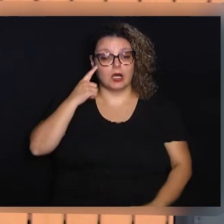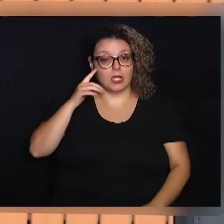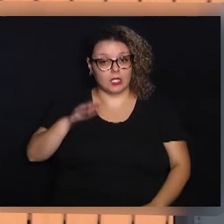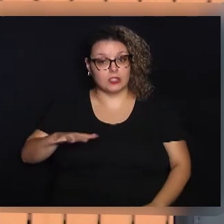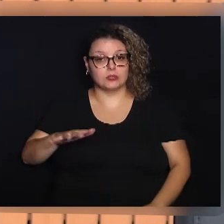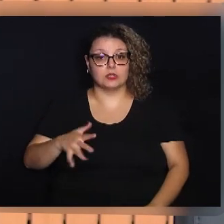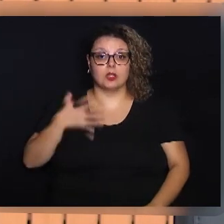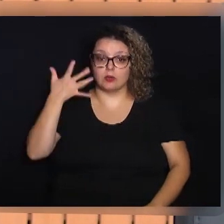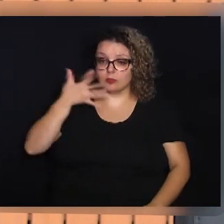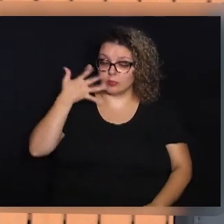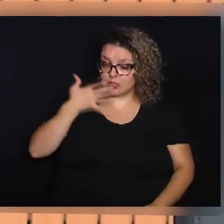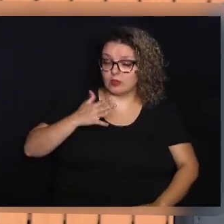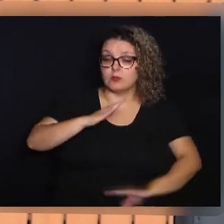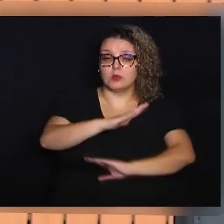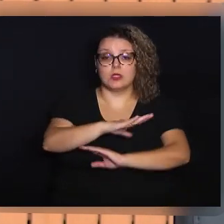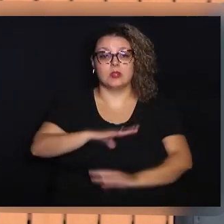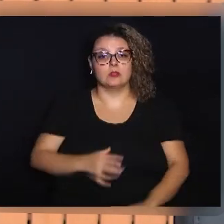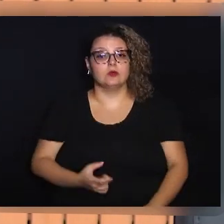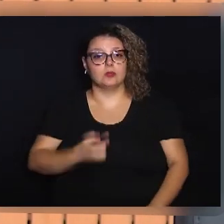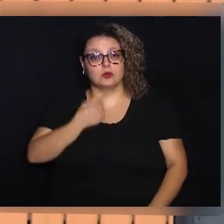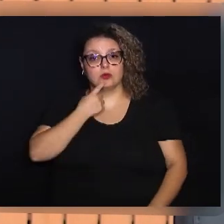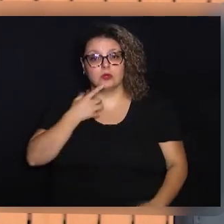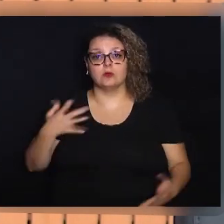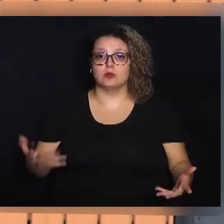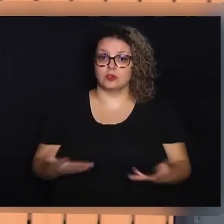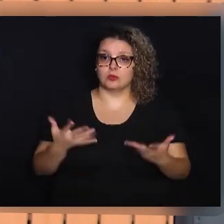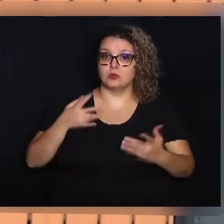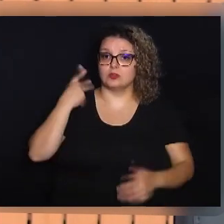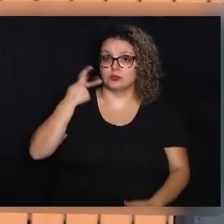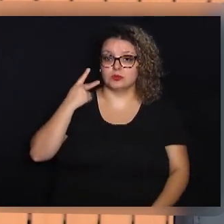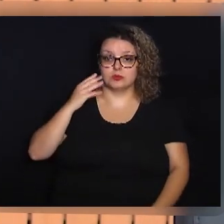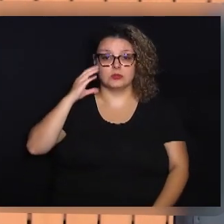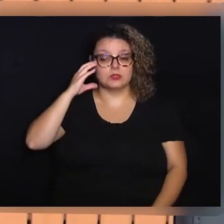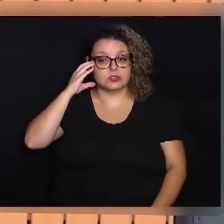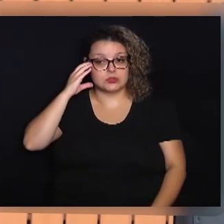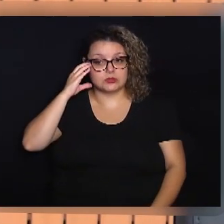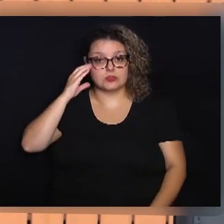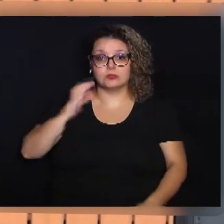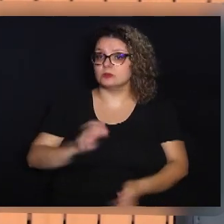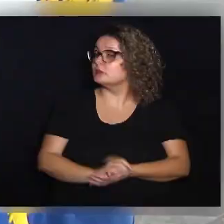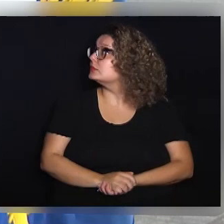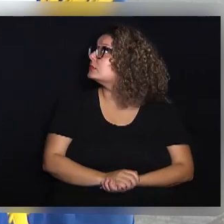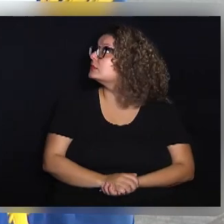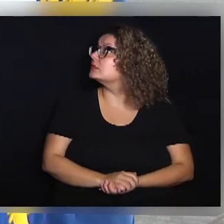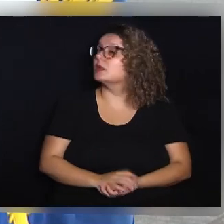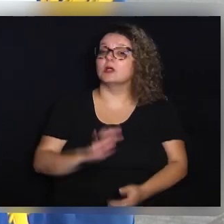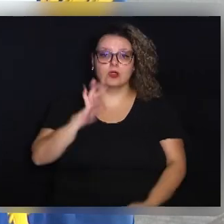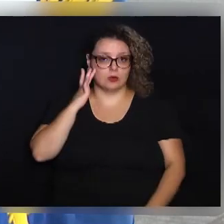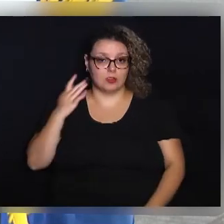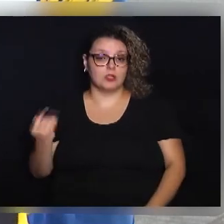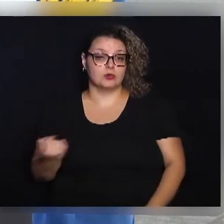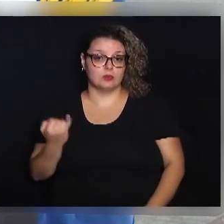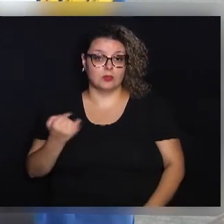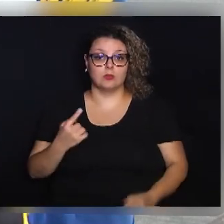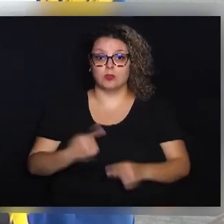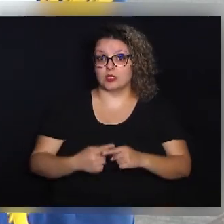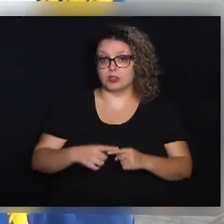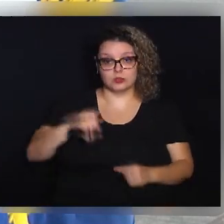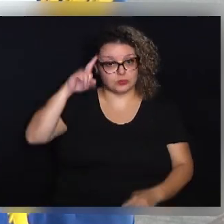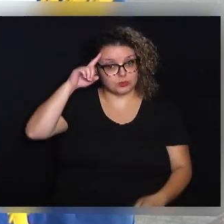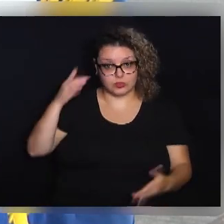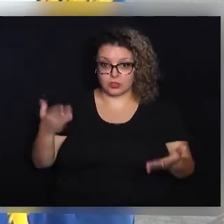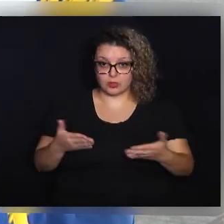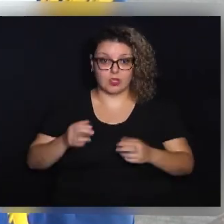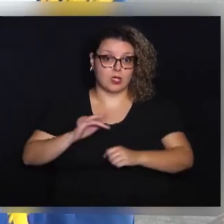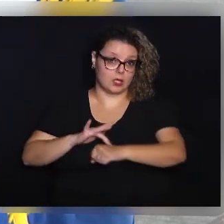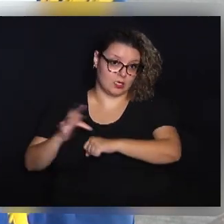ideia de trazer a palestra para a câmara municipal foi uma iniciativa do vereador luí Cirilo eu achei extremamente importante porque nos dias de